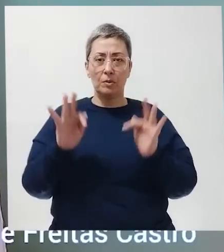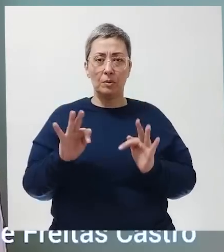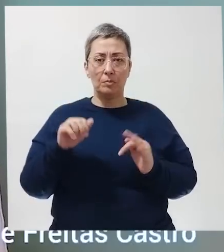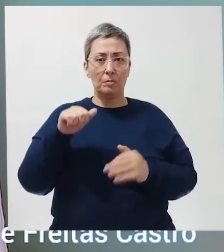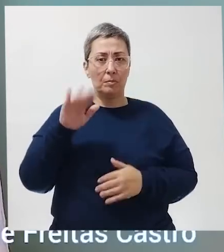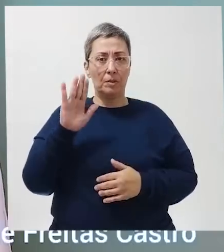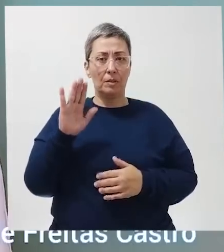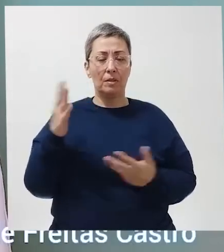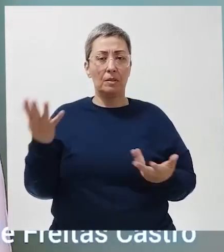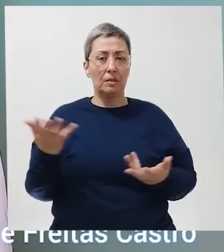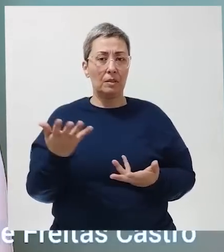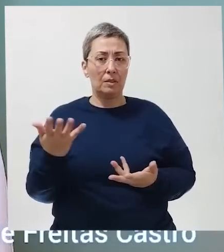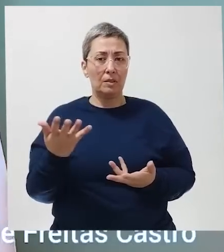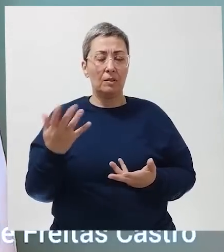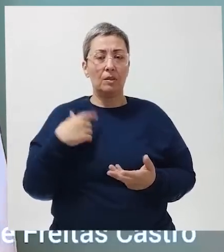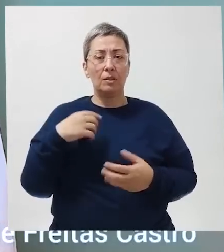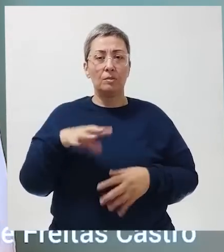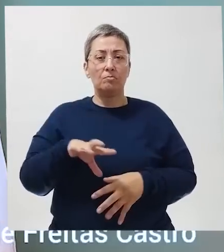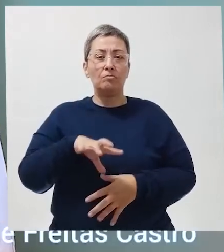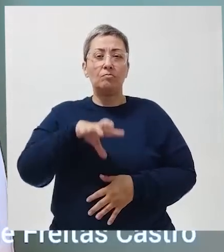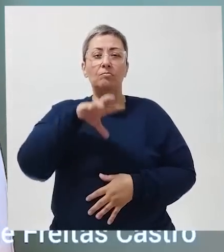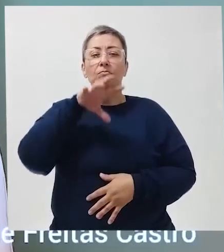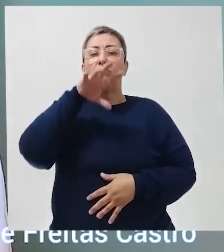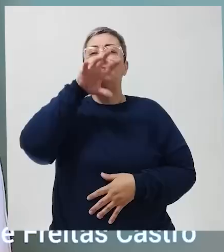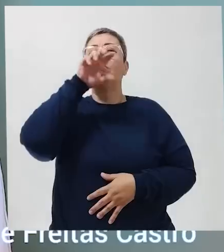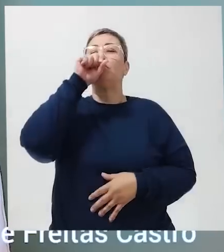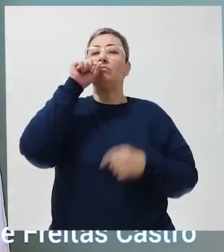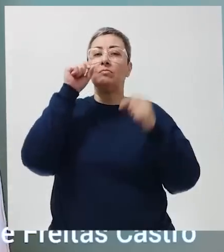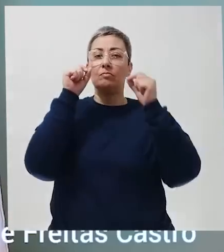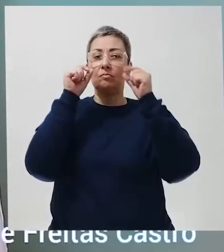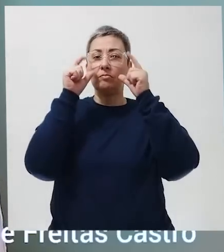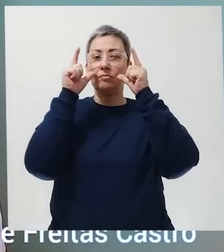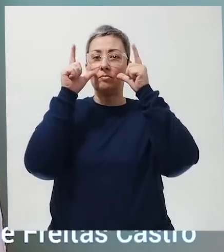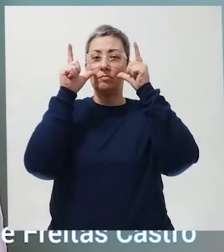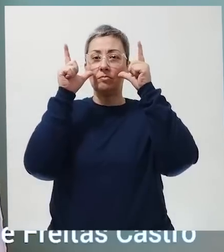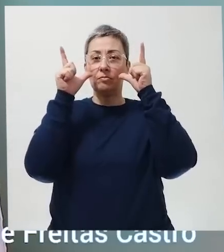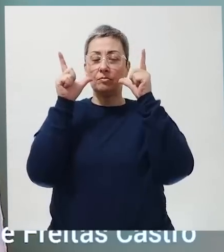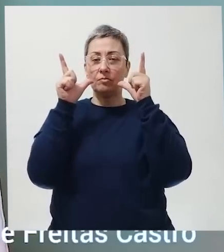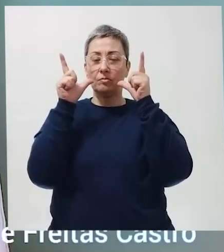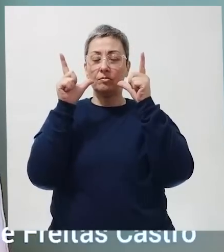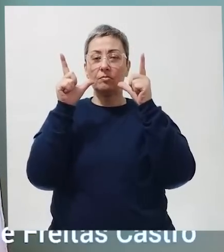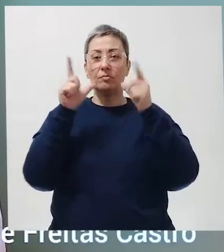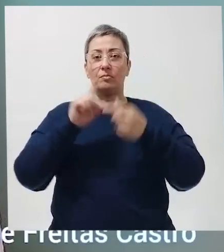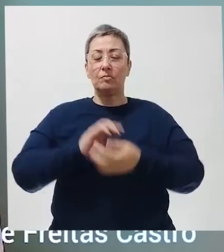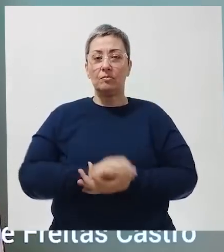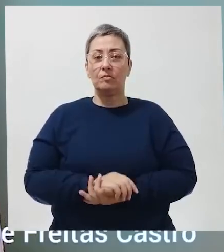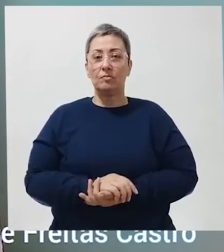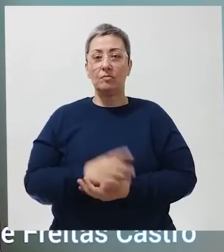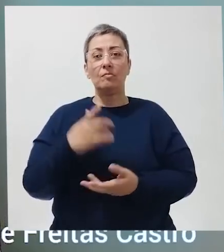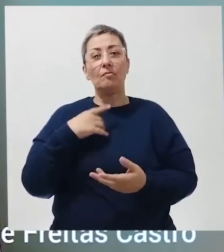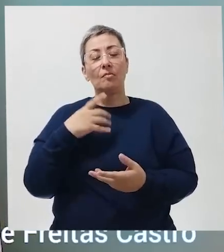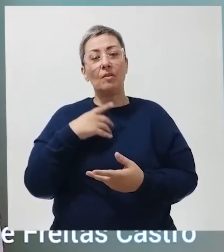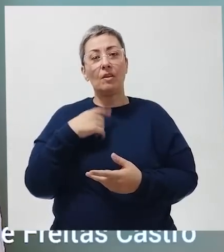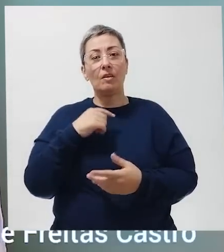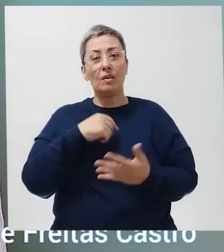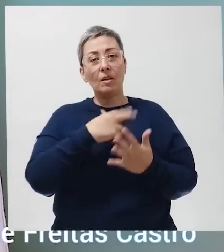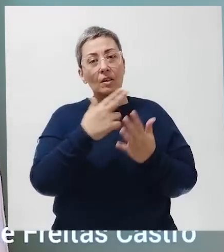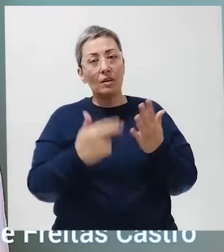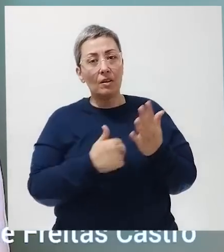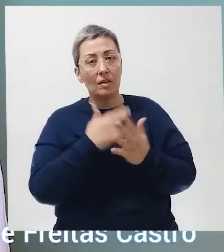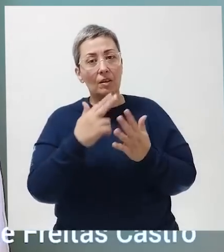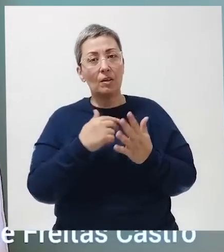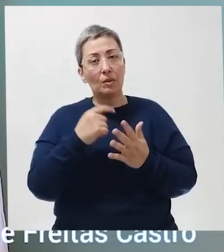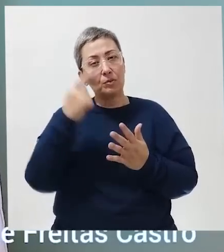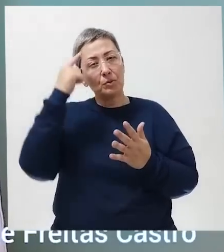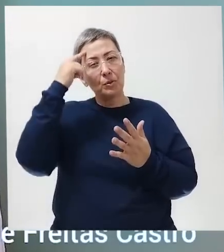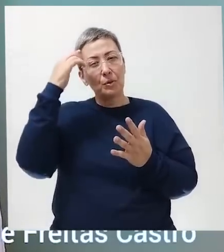feliz? Agora, respire bem fundo e abra os seus olhos bem devagar. Faça um desenho